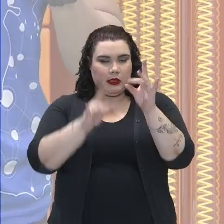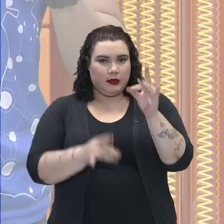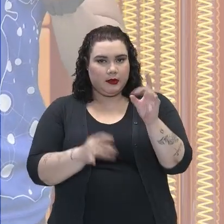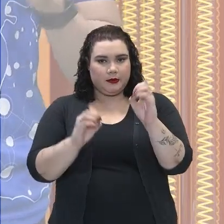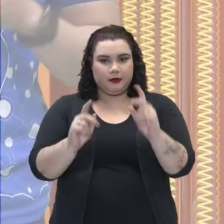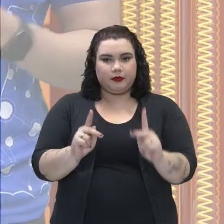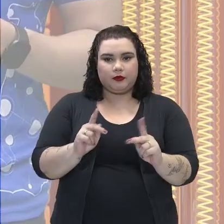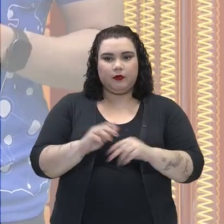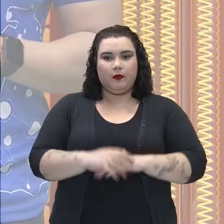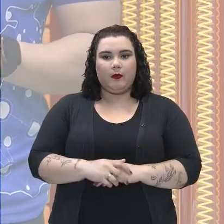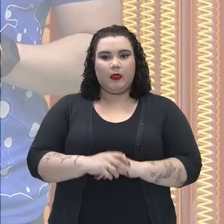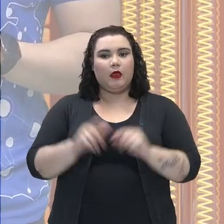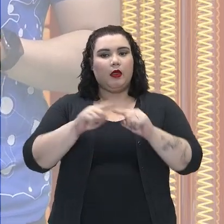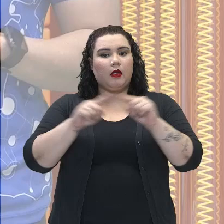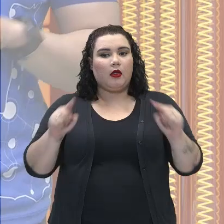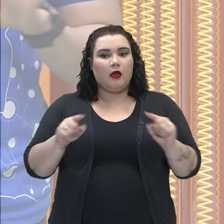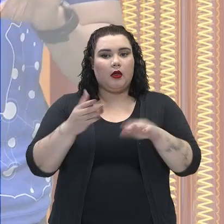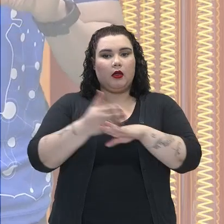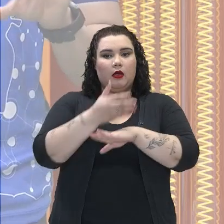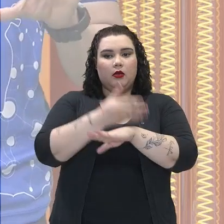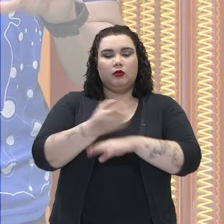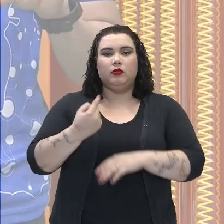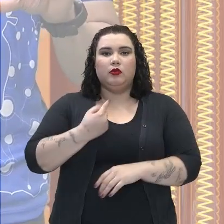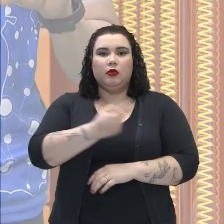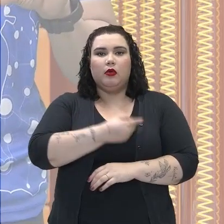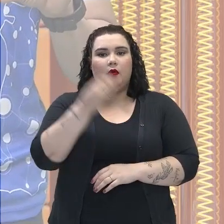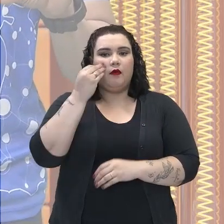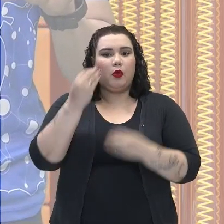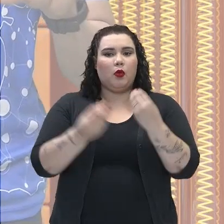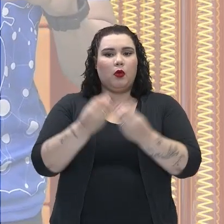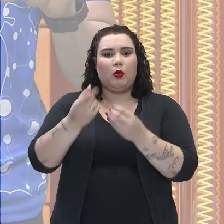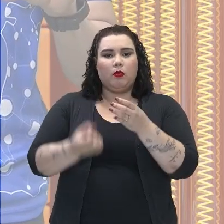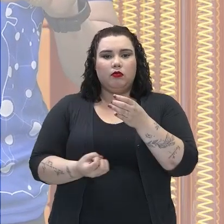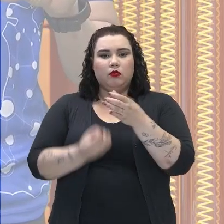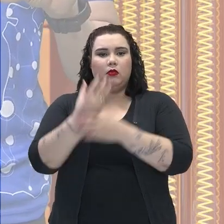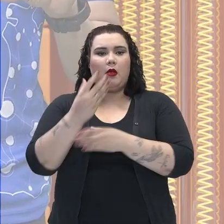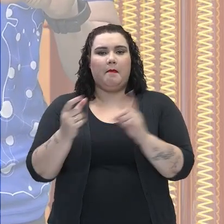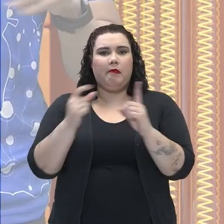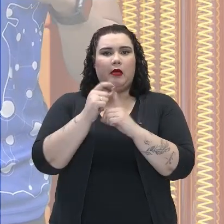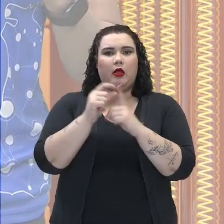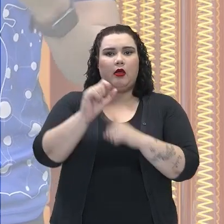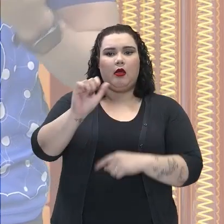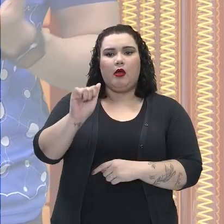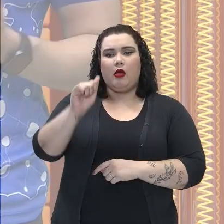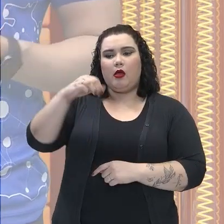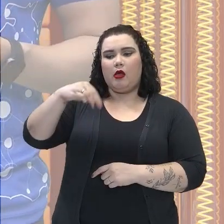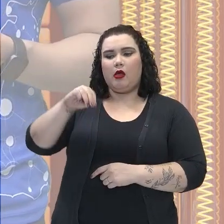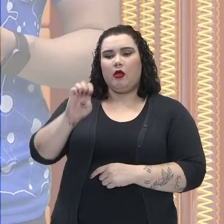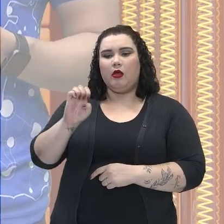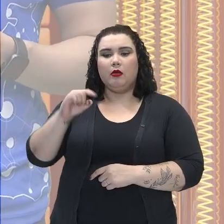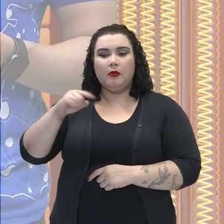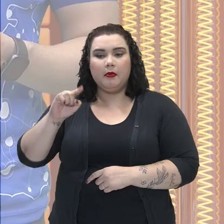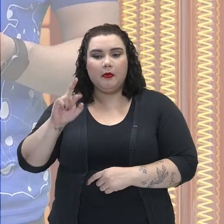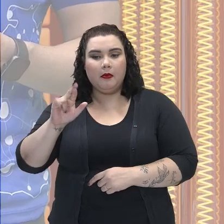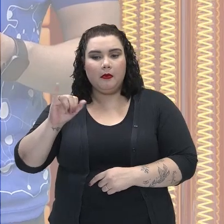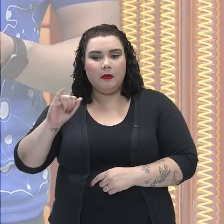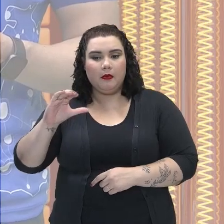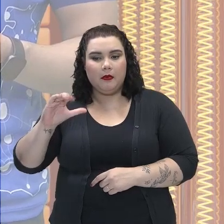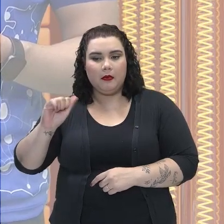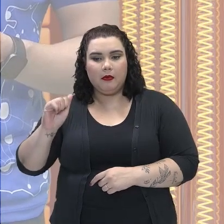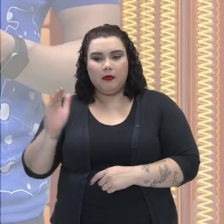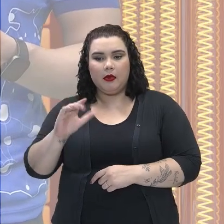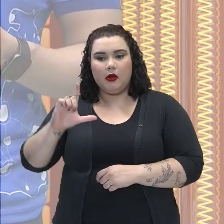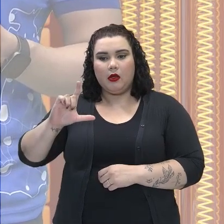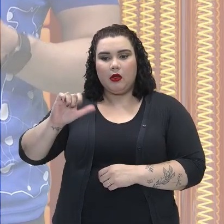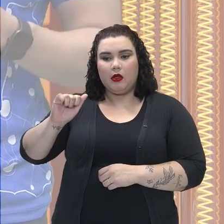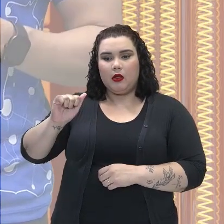Mas antes disso, nós vamos verificar como foi que surgiu esse termo ali, América Latina, tá? Já tem um tempo que ele vem sendo usado e nos